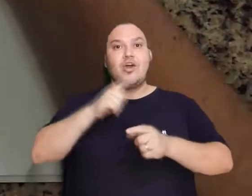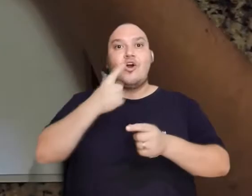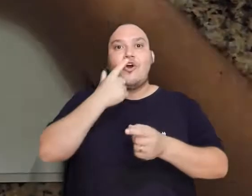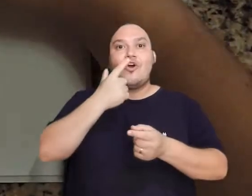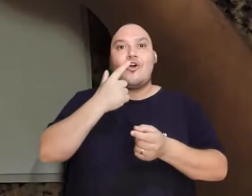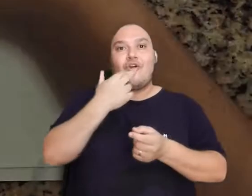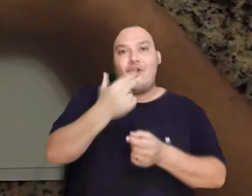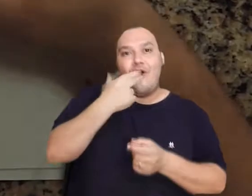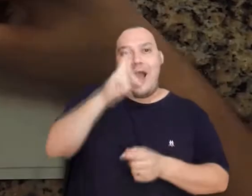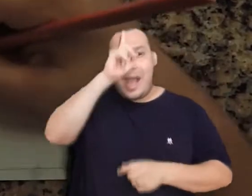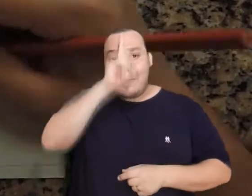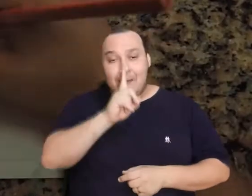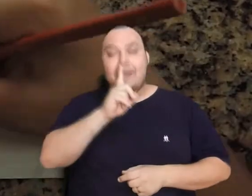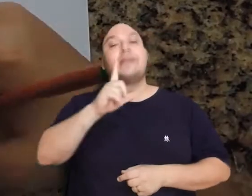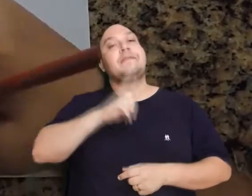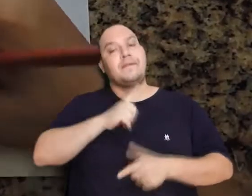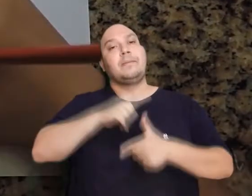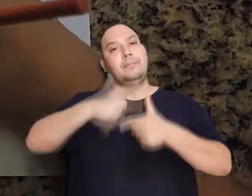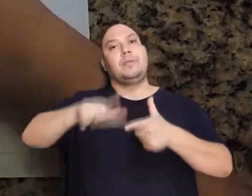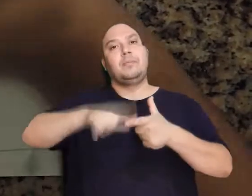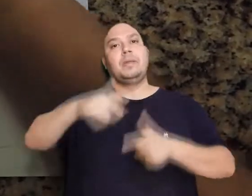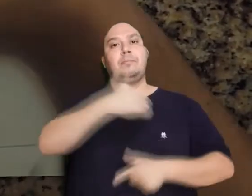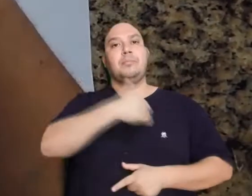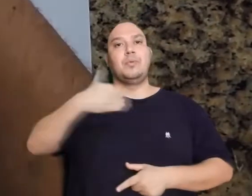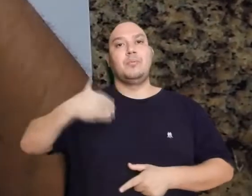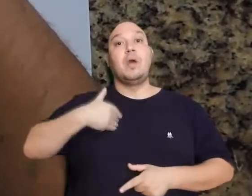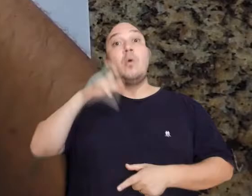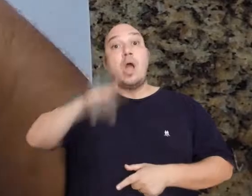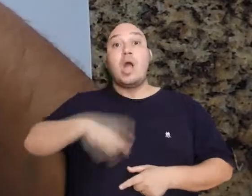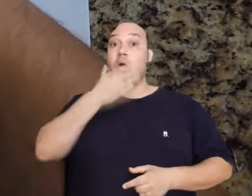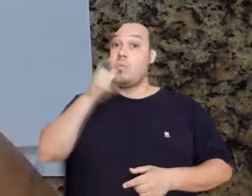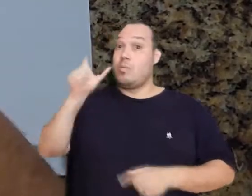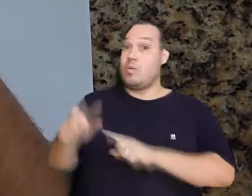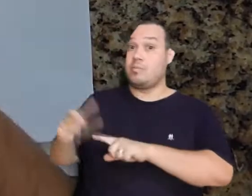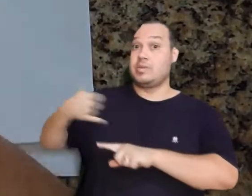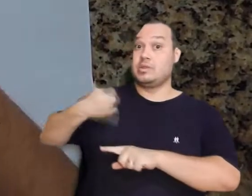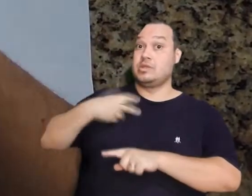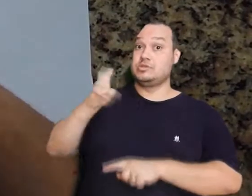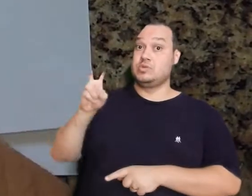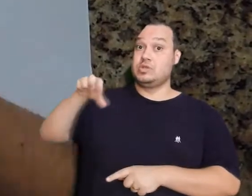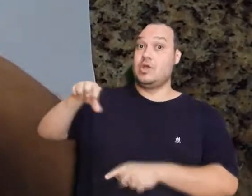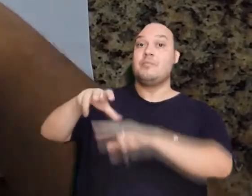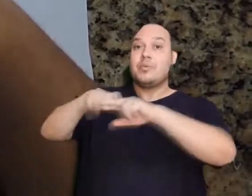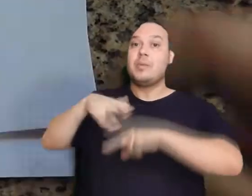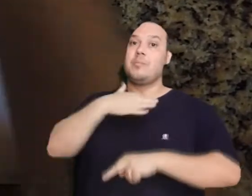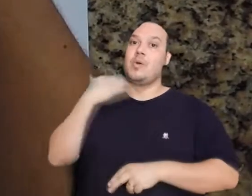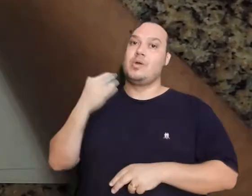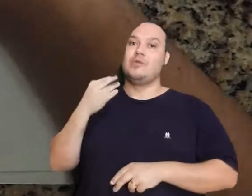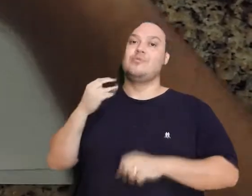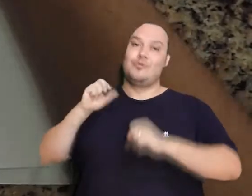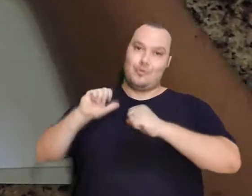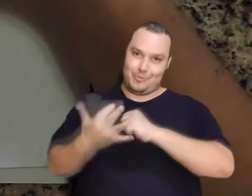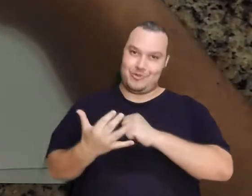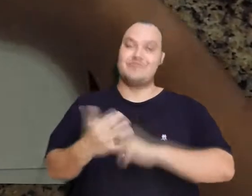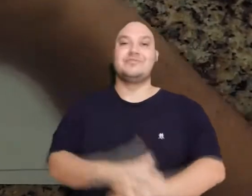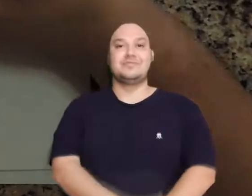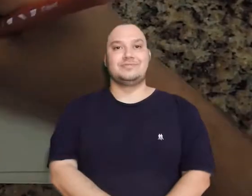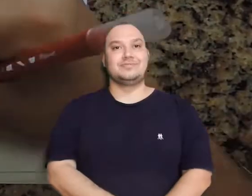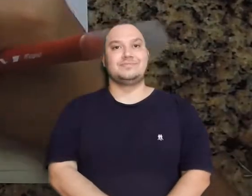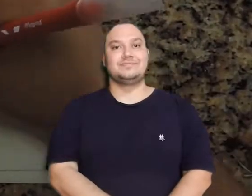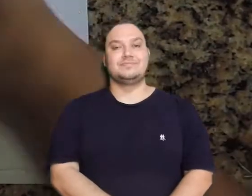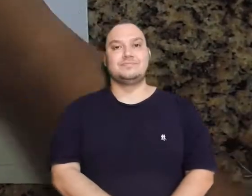amarela indicam áreas cicatrizadas no pulmão de um homem de 59 anos após sua morte por Covid-19.